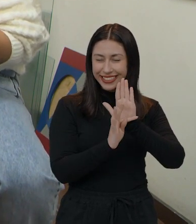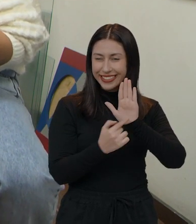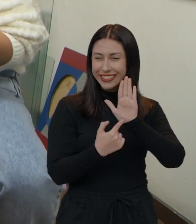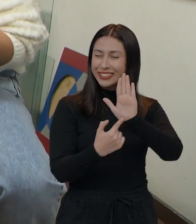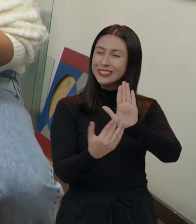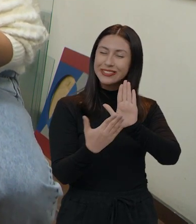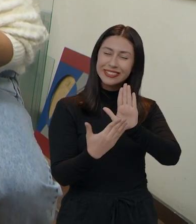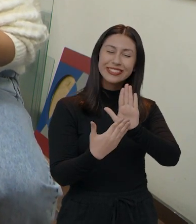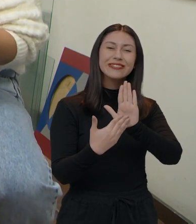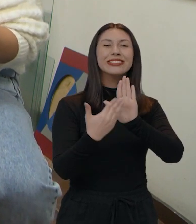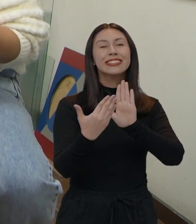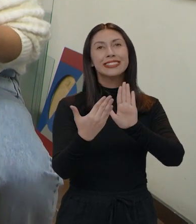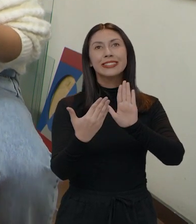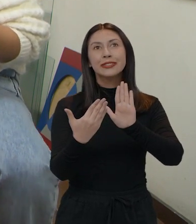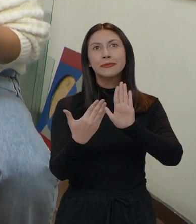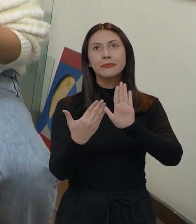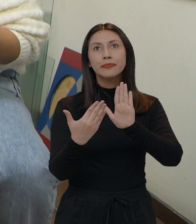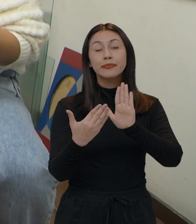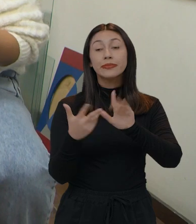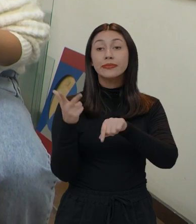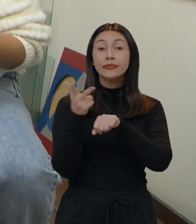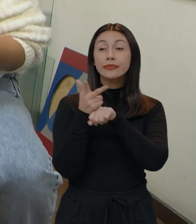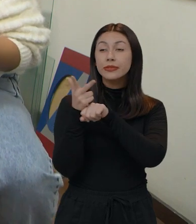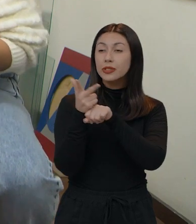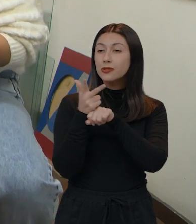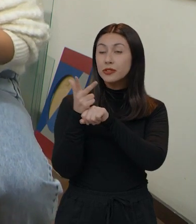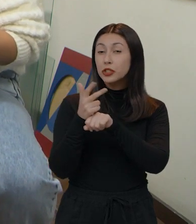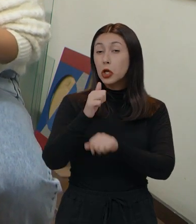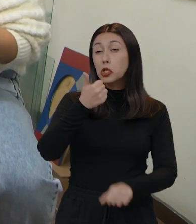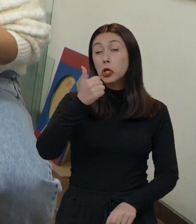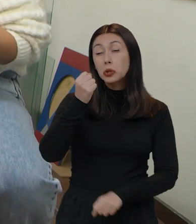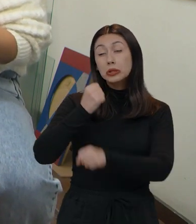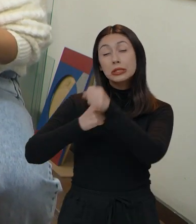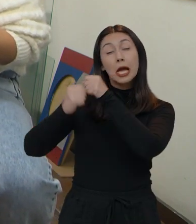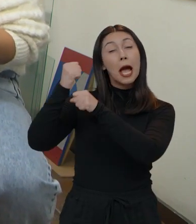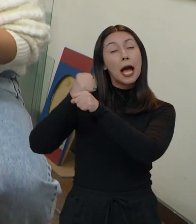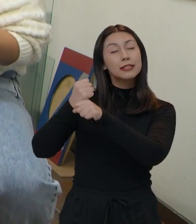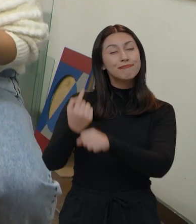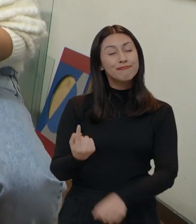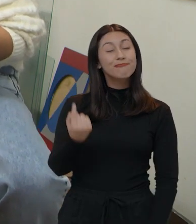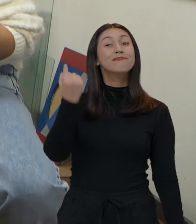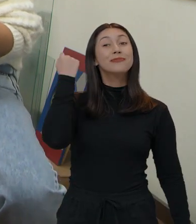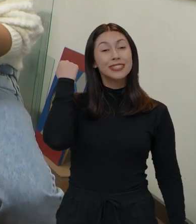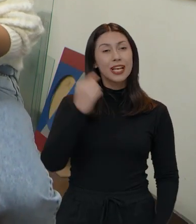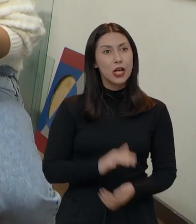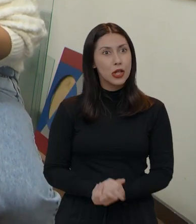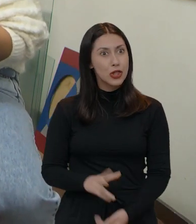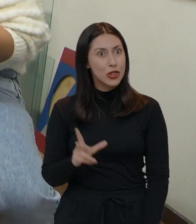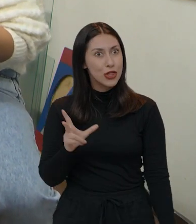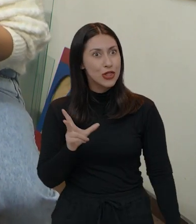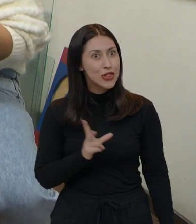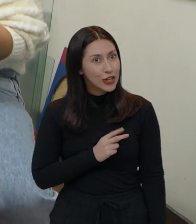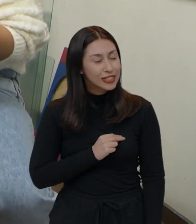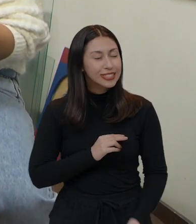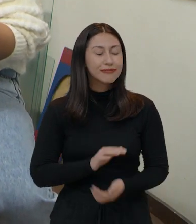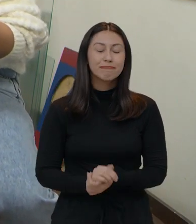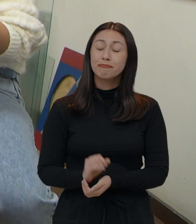Essa proposta, né, o que estava escrito, foi num vídeo de 11 anos atrás. Puxa! E